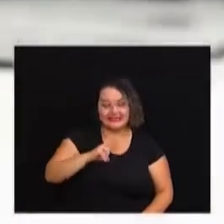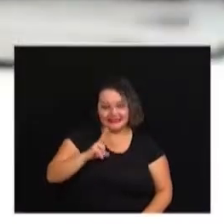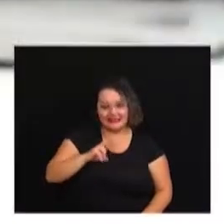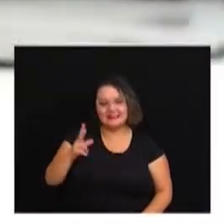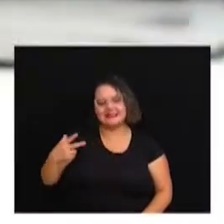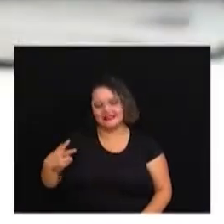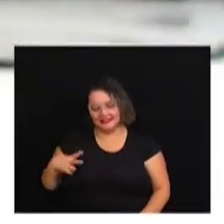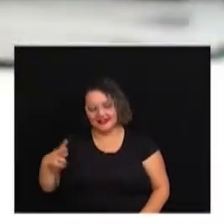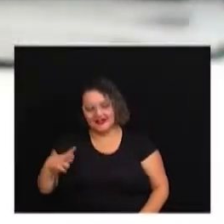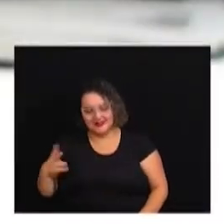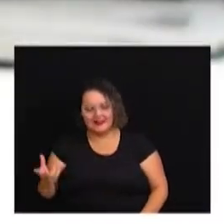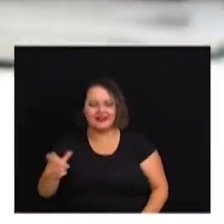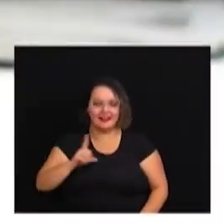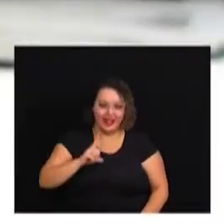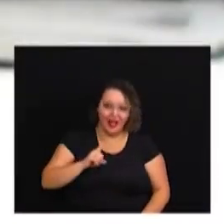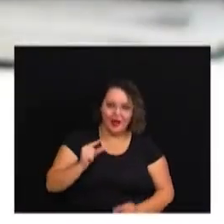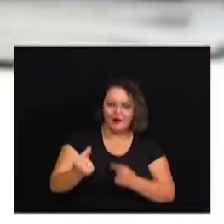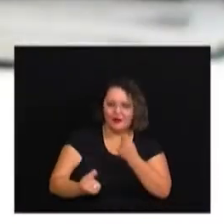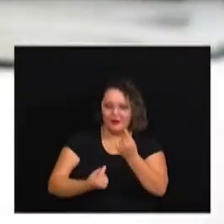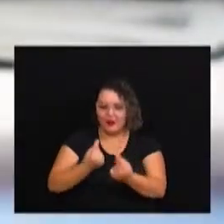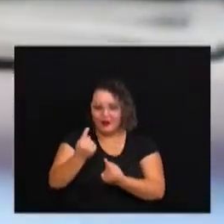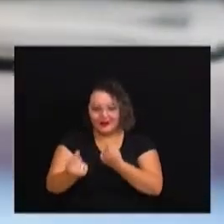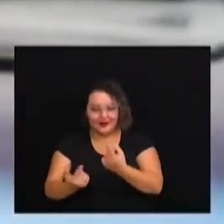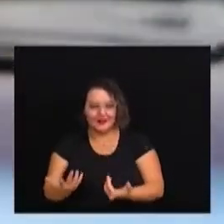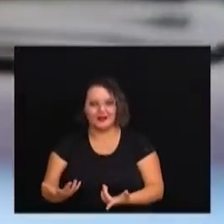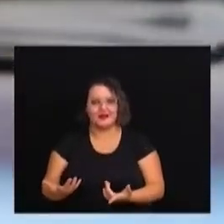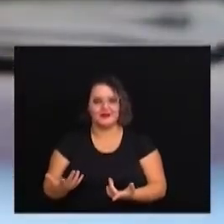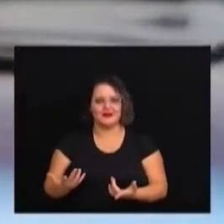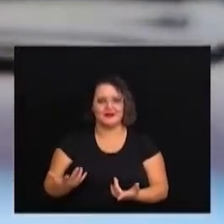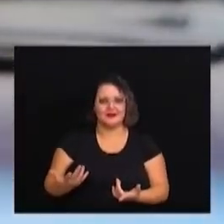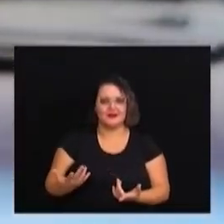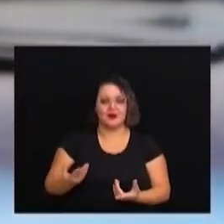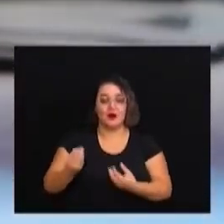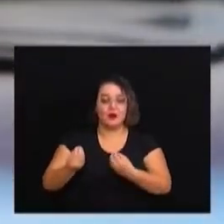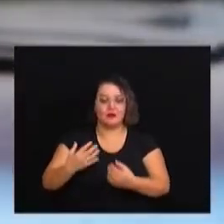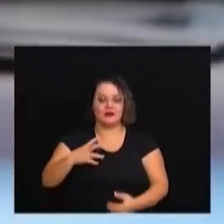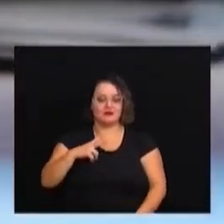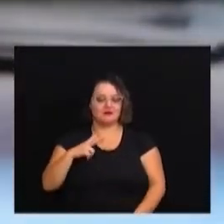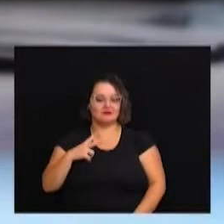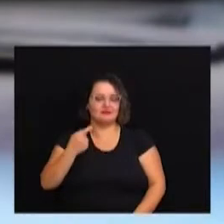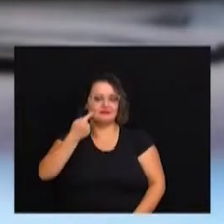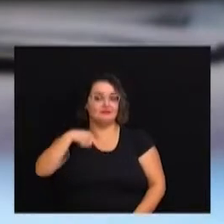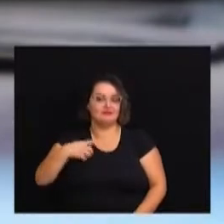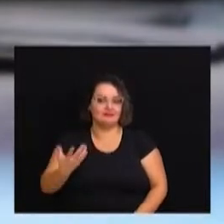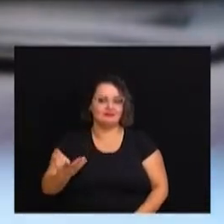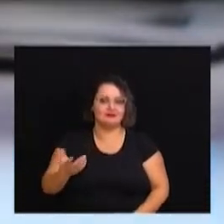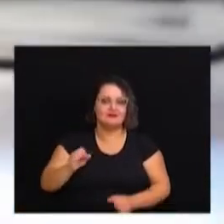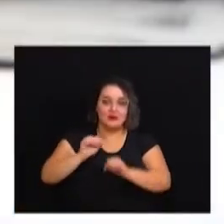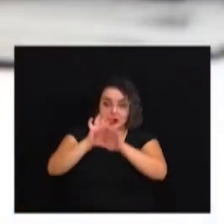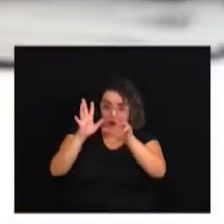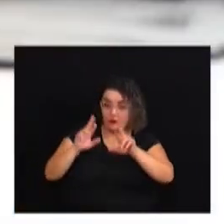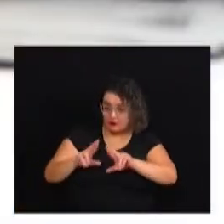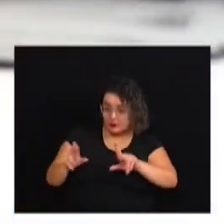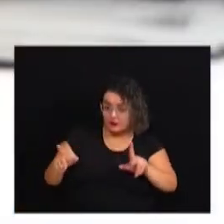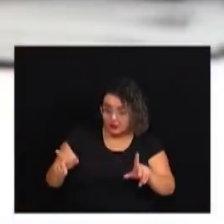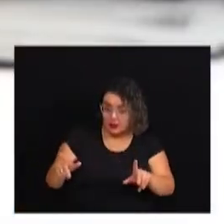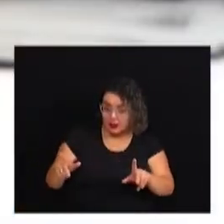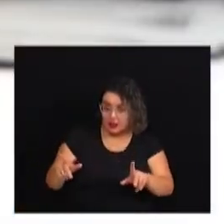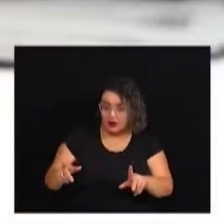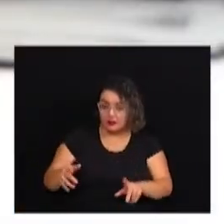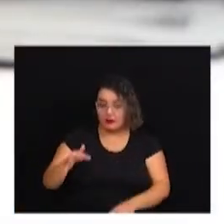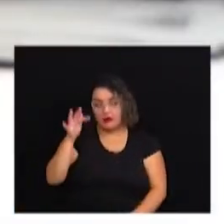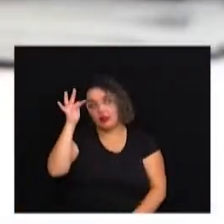particularidades, todo mundo consegue já saber um pouquinho onde tá o pezinho ali. Então, acho que ficou bem claro qual é a diferença